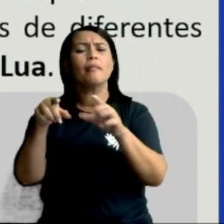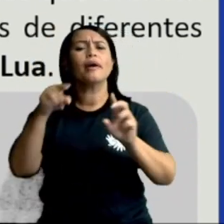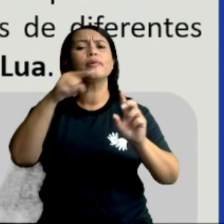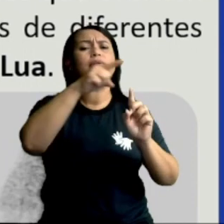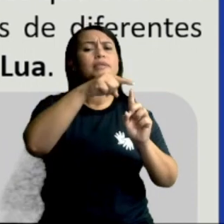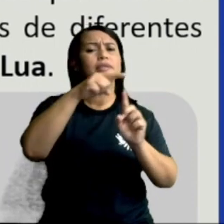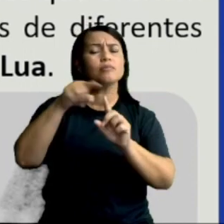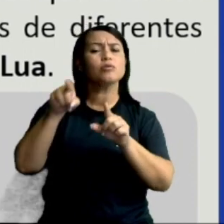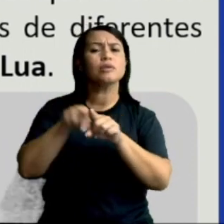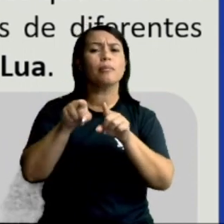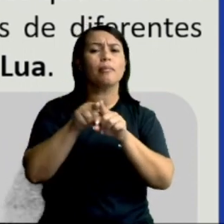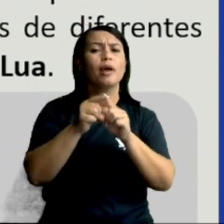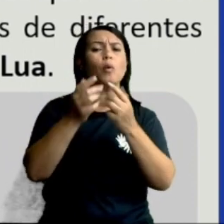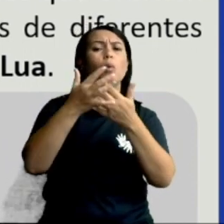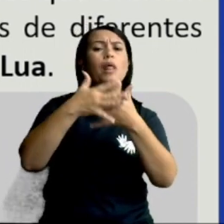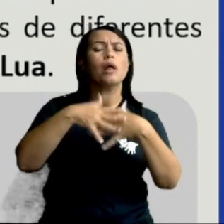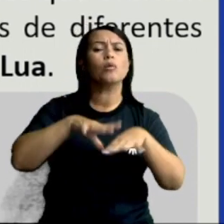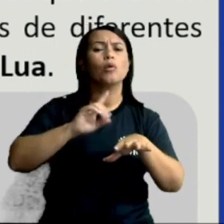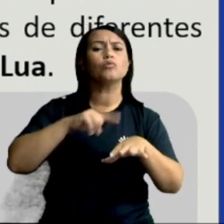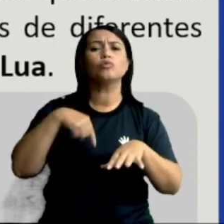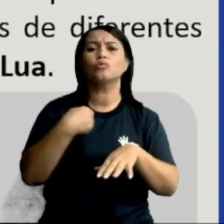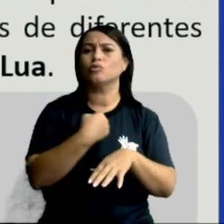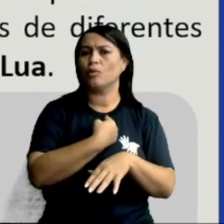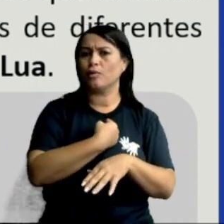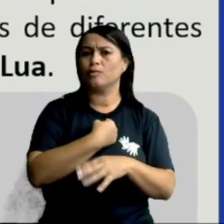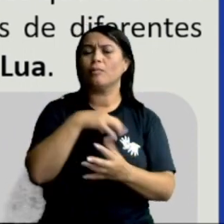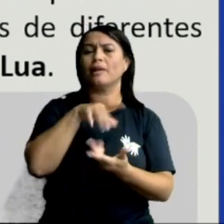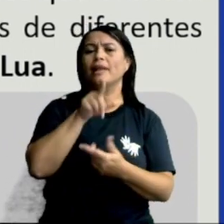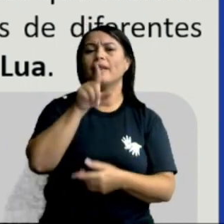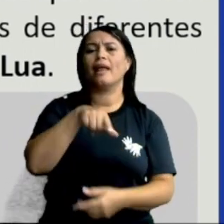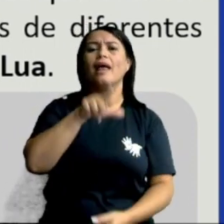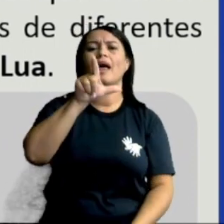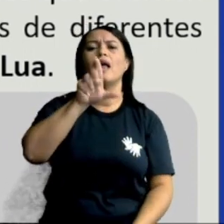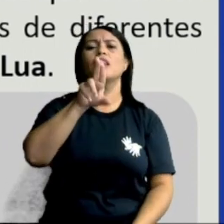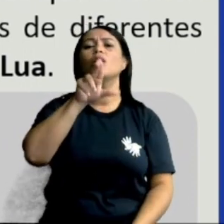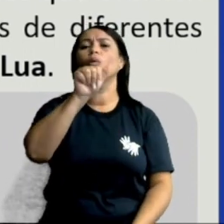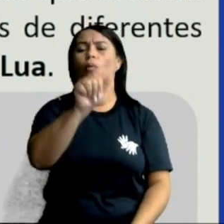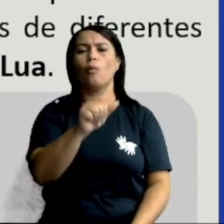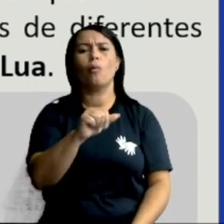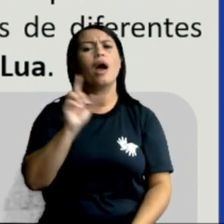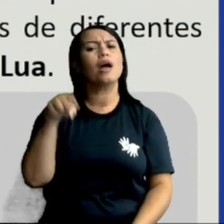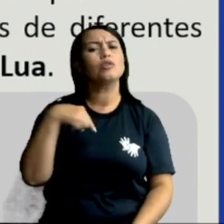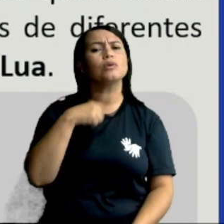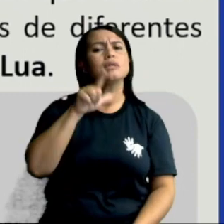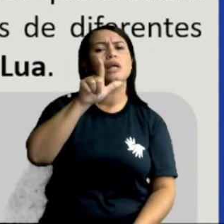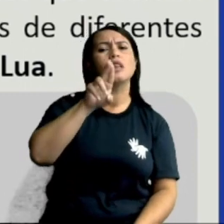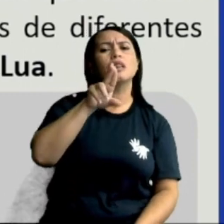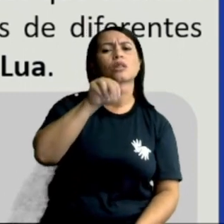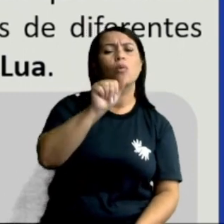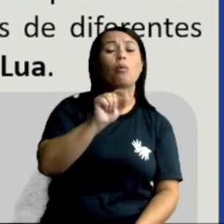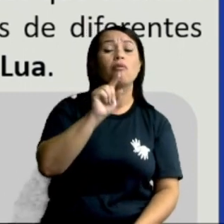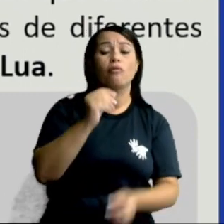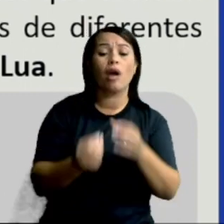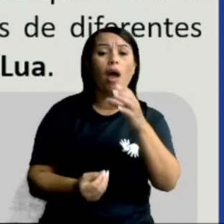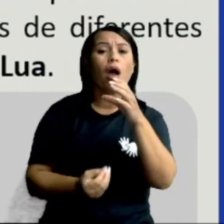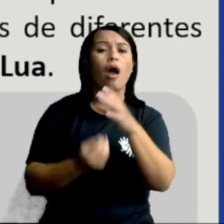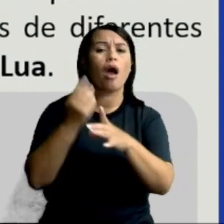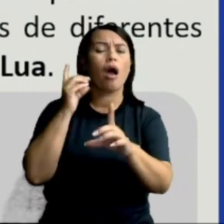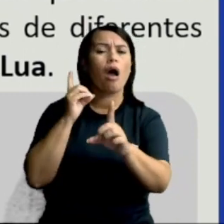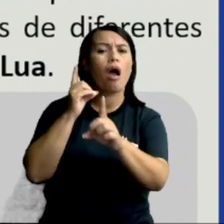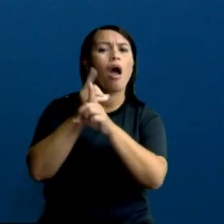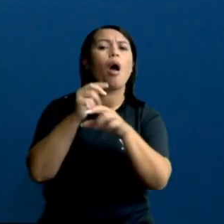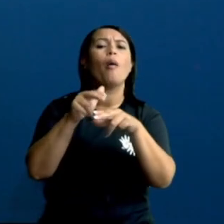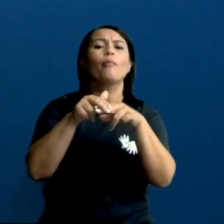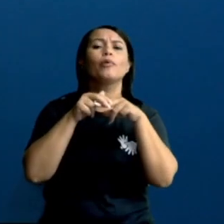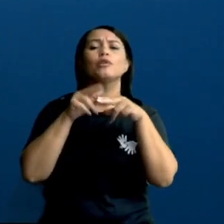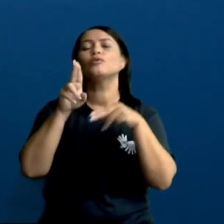O satélite natural do nosso planeta é a Lua. A nossa Lua ela foi a primeira a ser descoberta, certo? Por